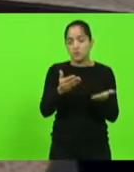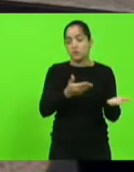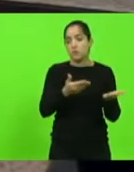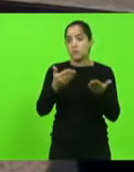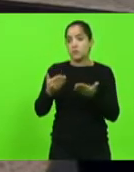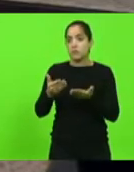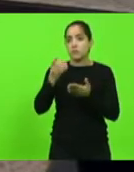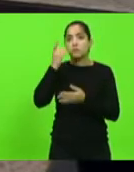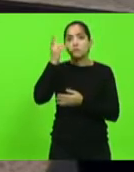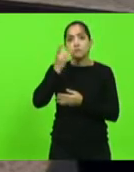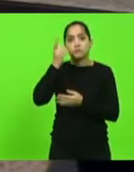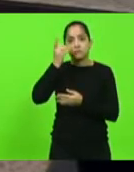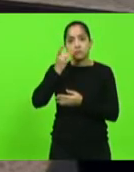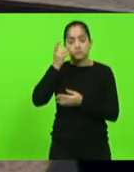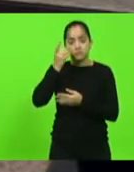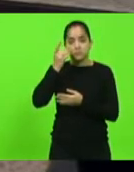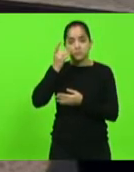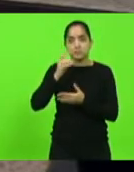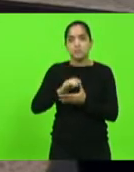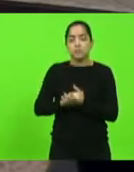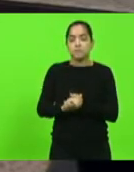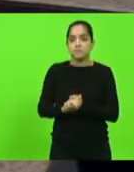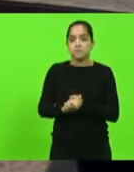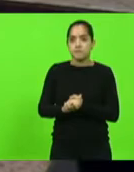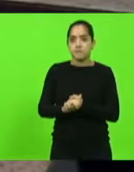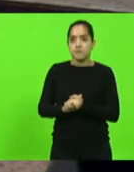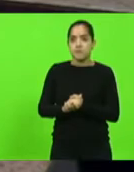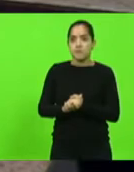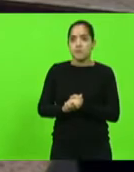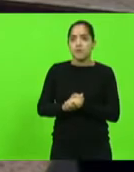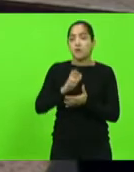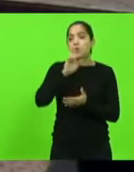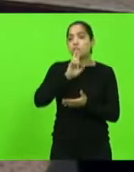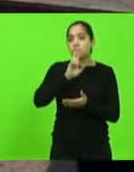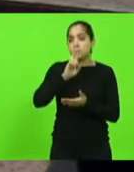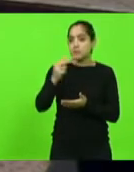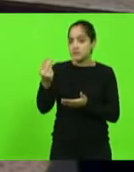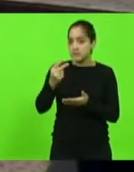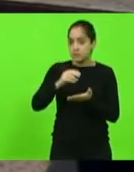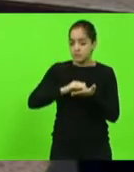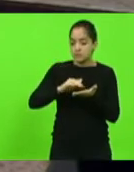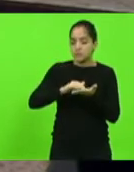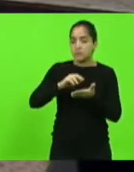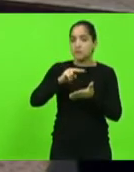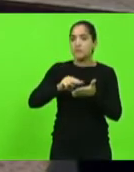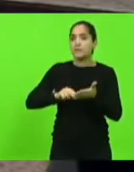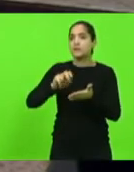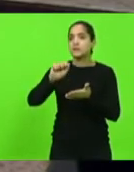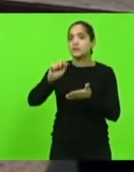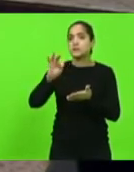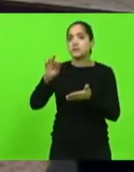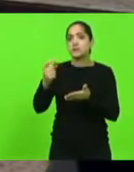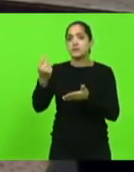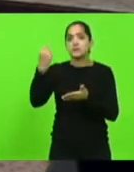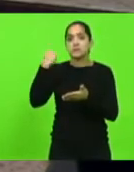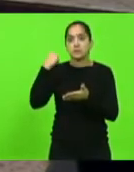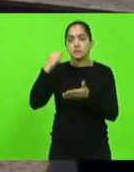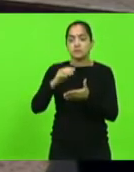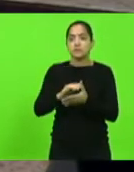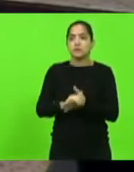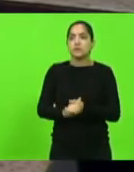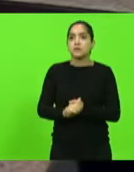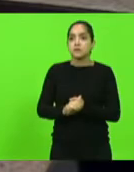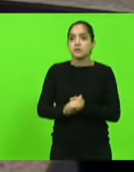convidou o senhor deputado Rodrigo Minotto, segundo secretário, para proceder à leitura das atas das sessões anteriores,